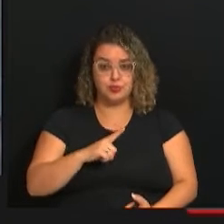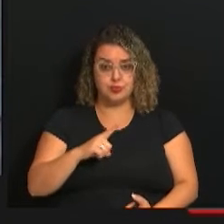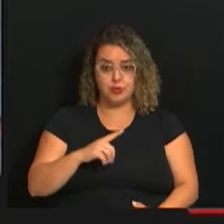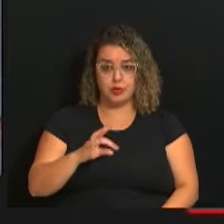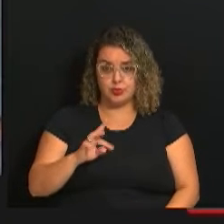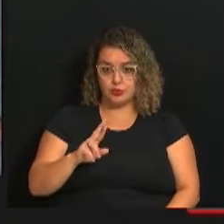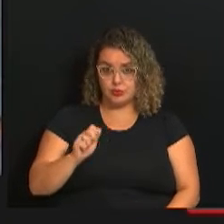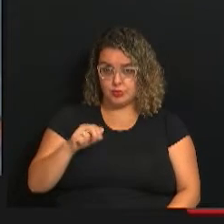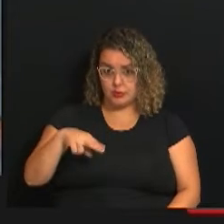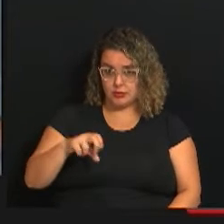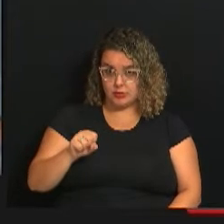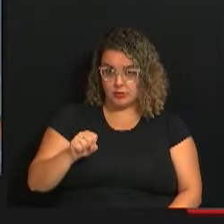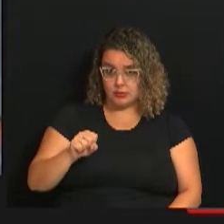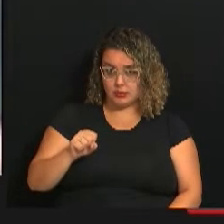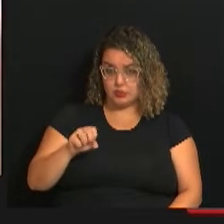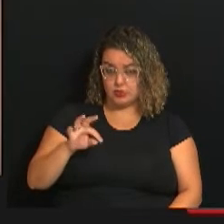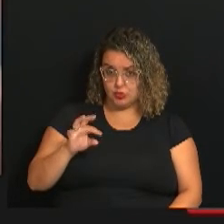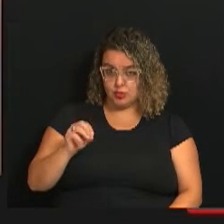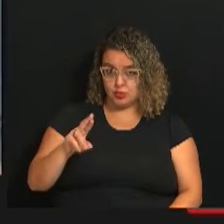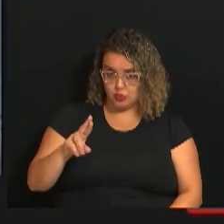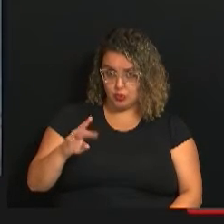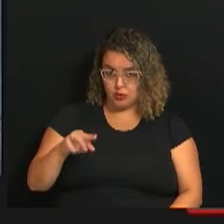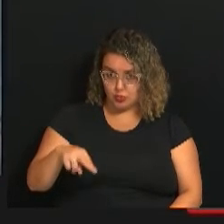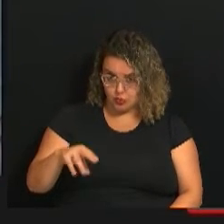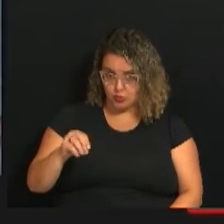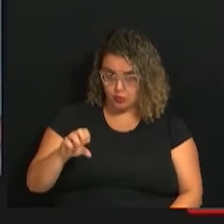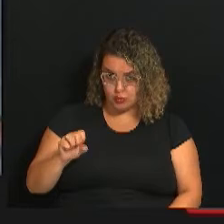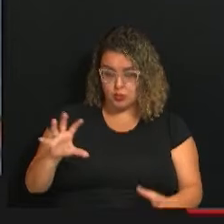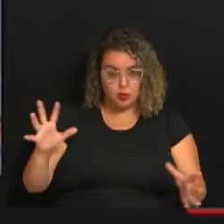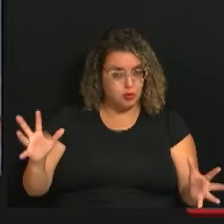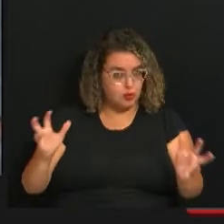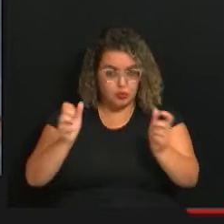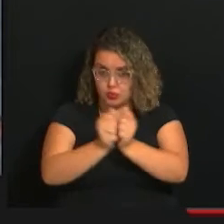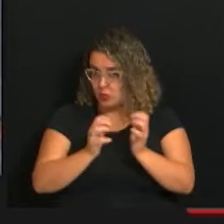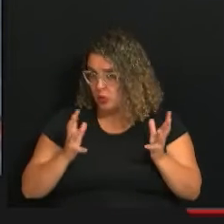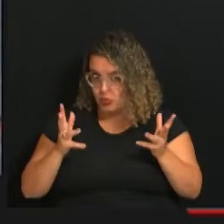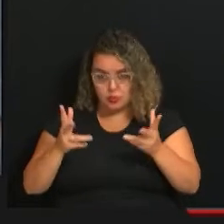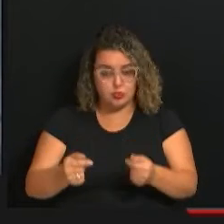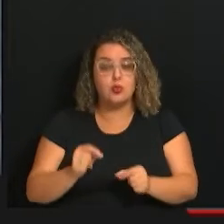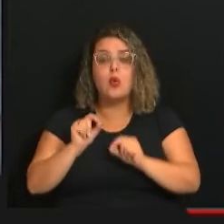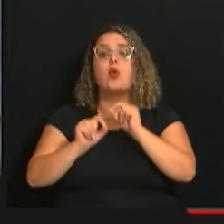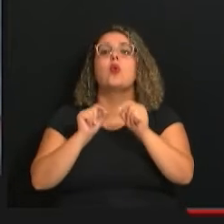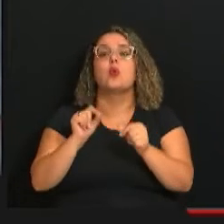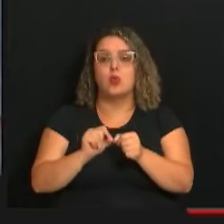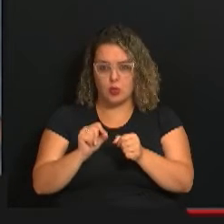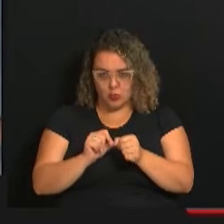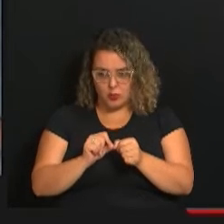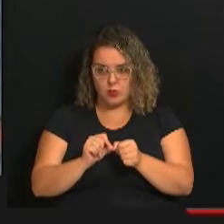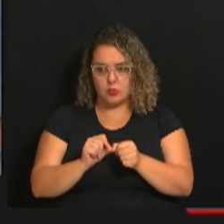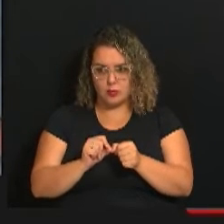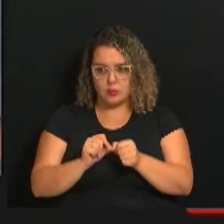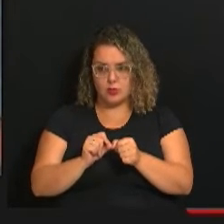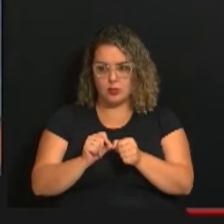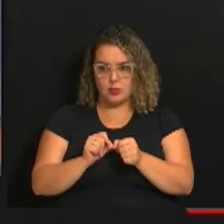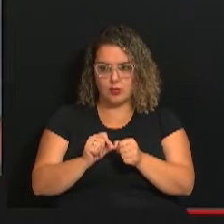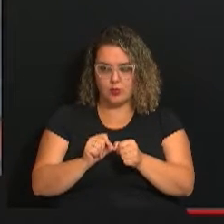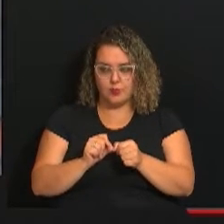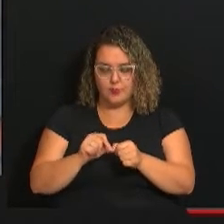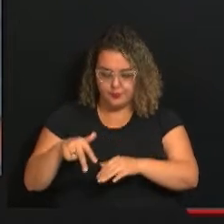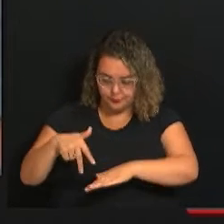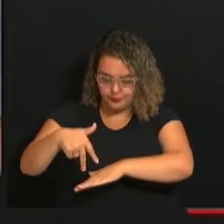isso que eu digo que parte de uma história real. O que eu coloquei também? Casos que passaram pela minha mão